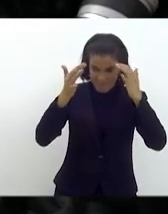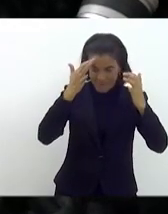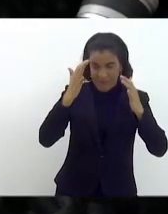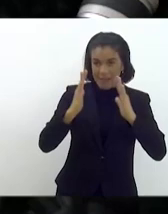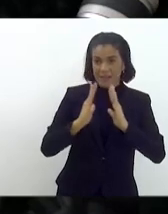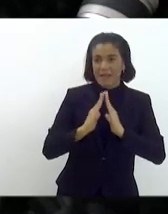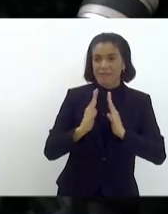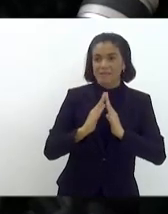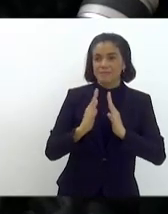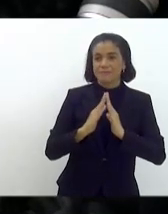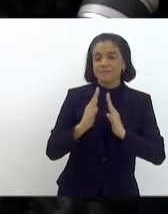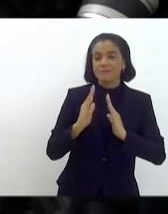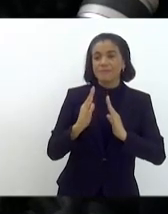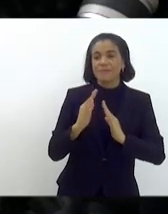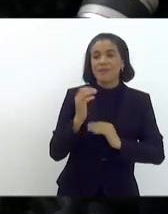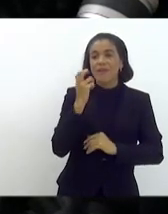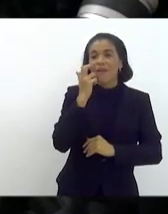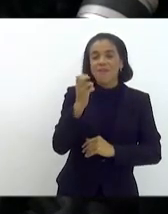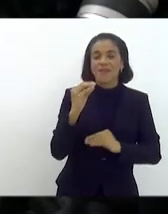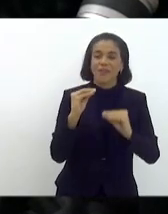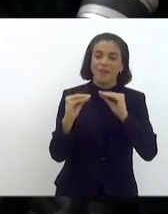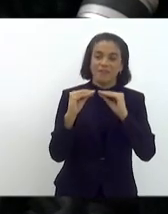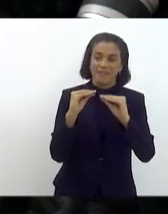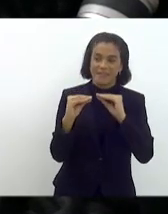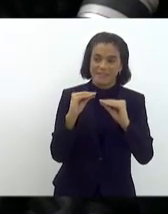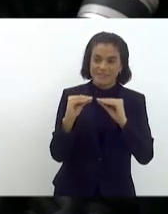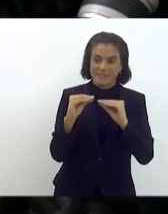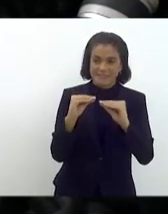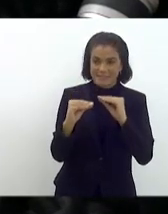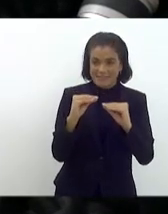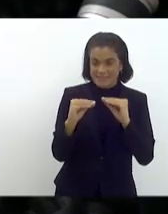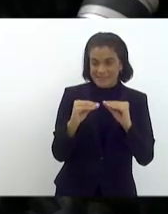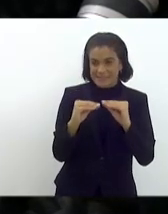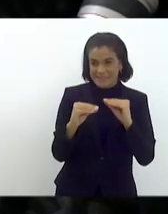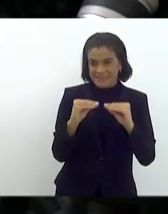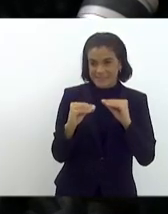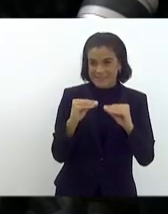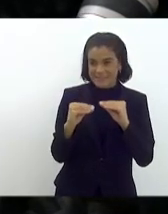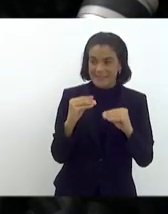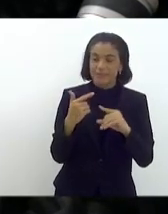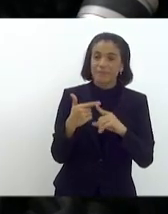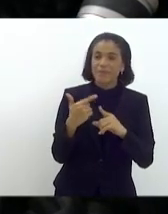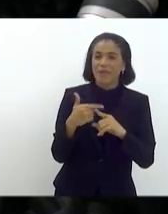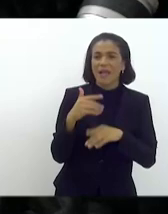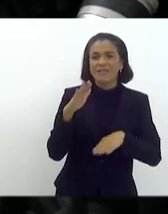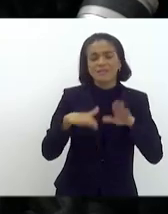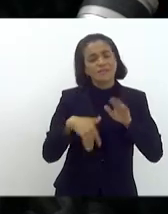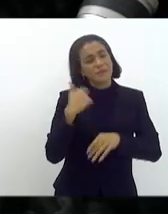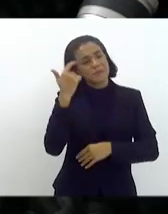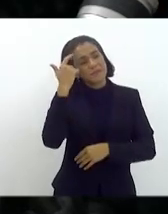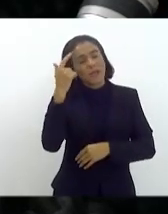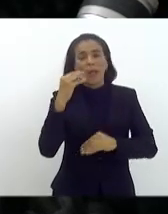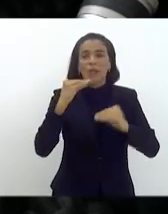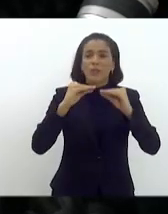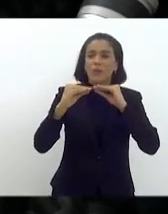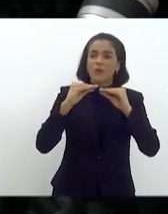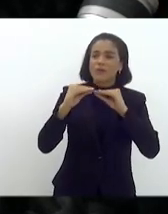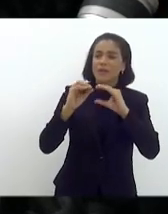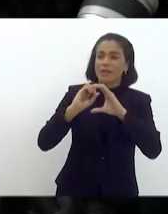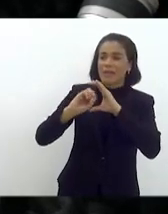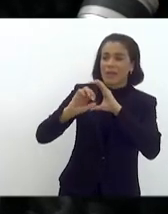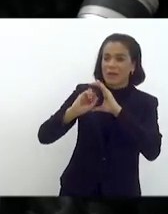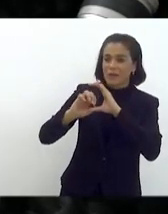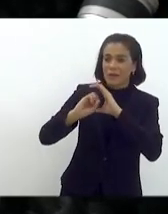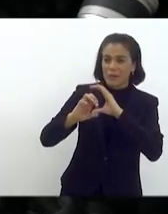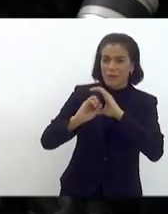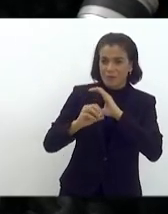raro ver novela porque eu saio do mundo tá pensando a novela da Globo agora